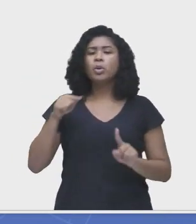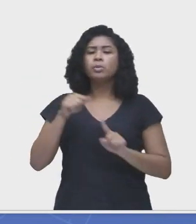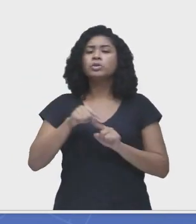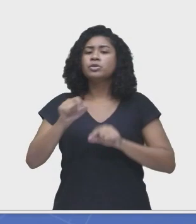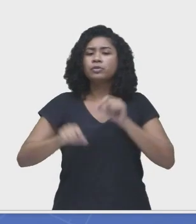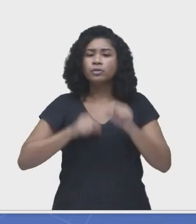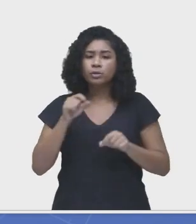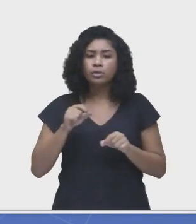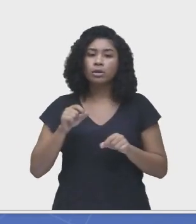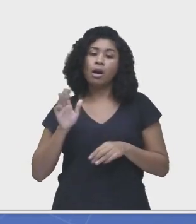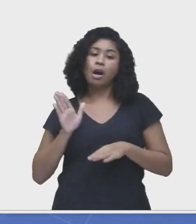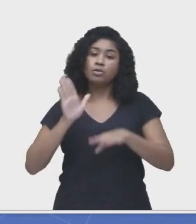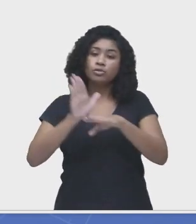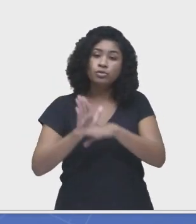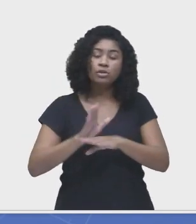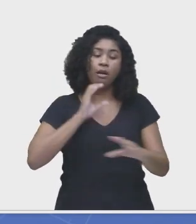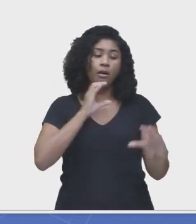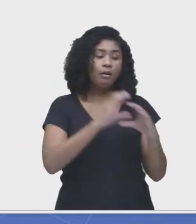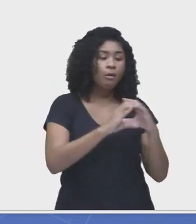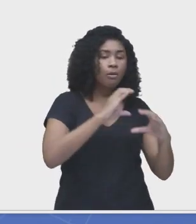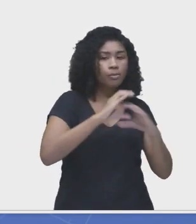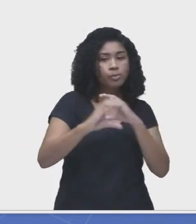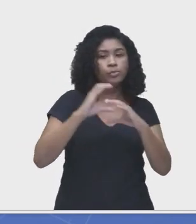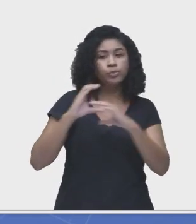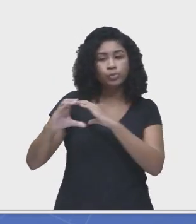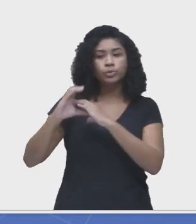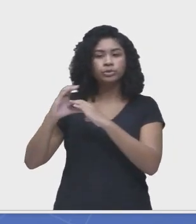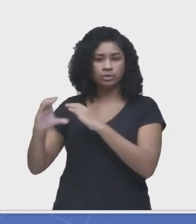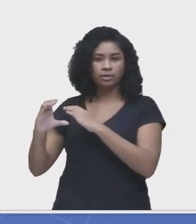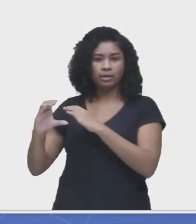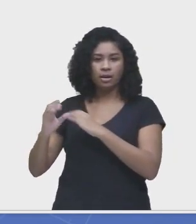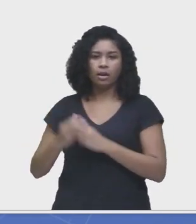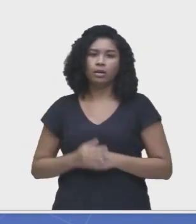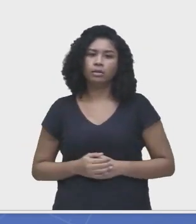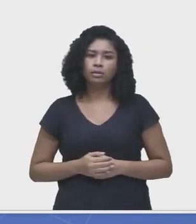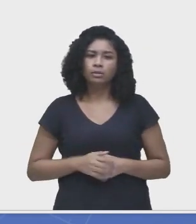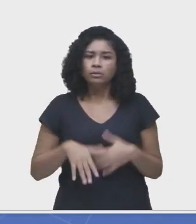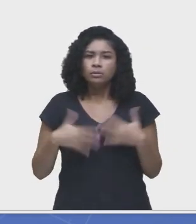úteis para o processo de comunicação. Eles não iam poder